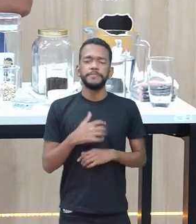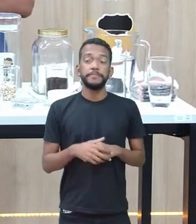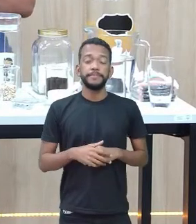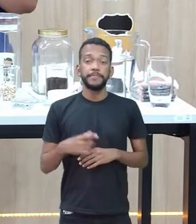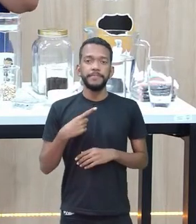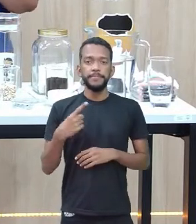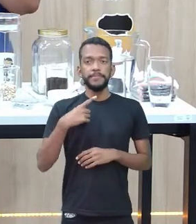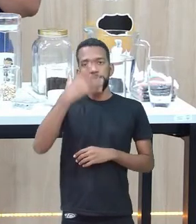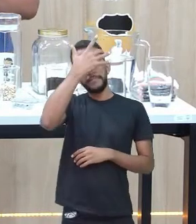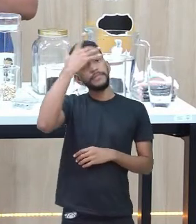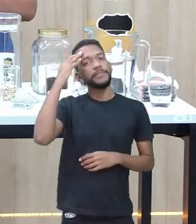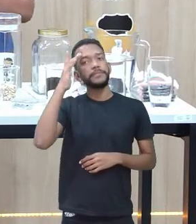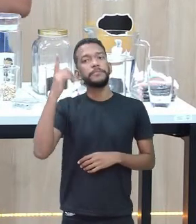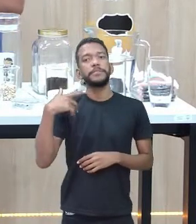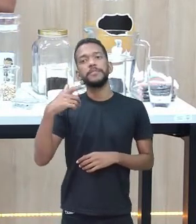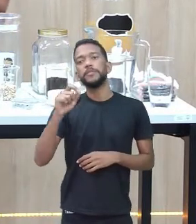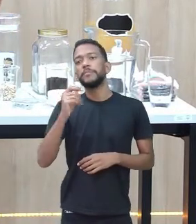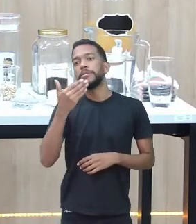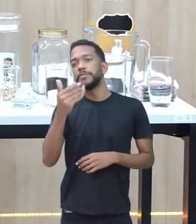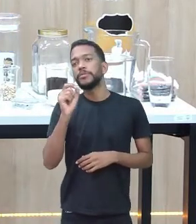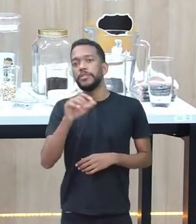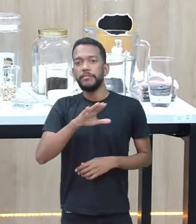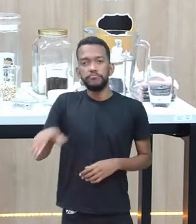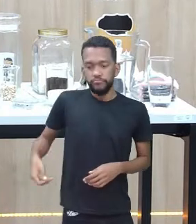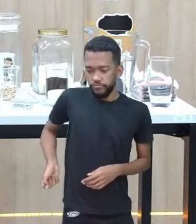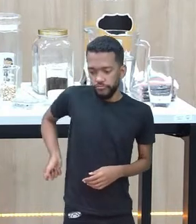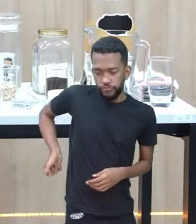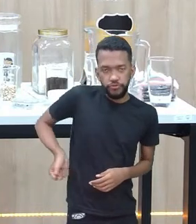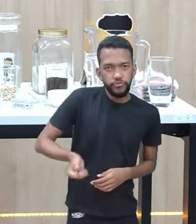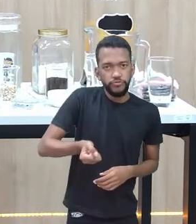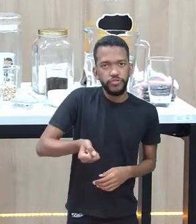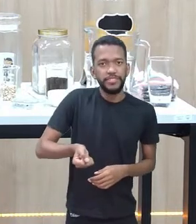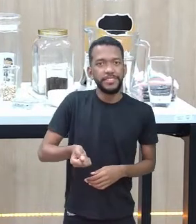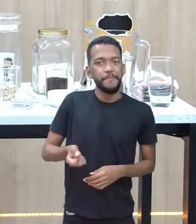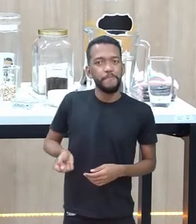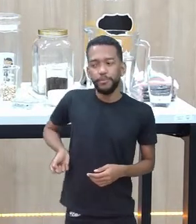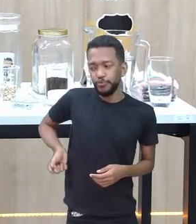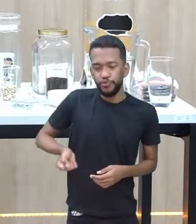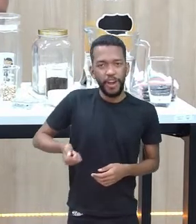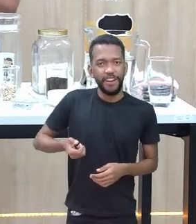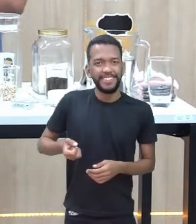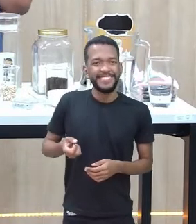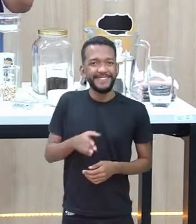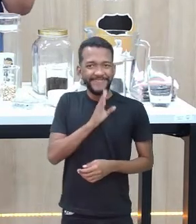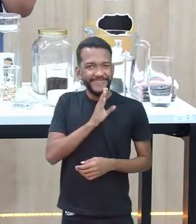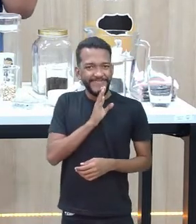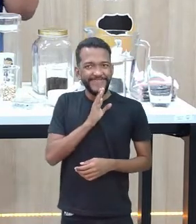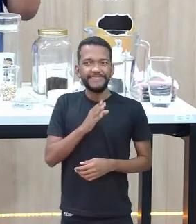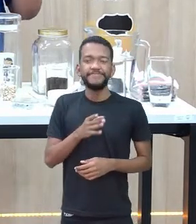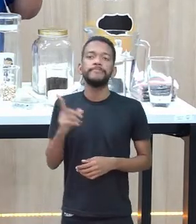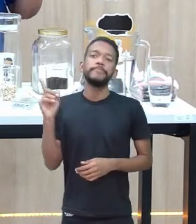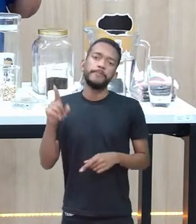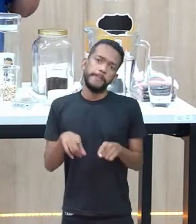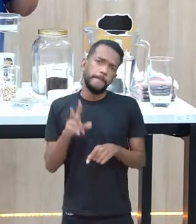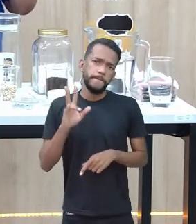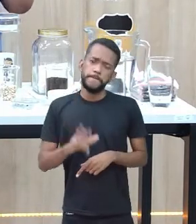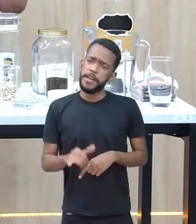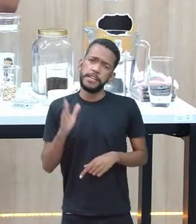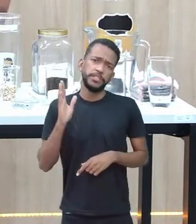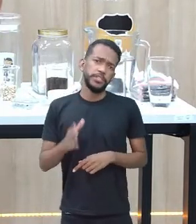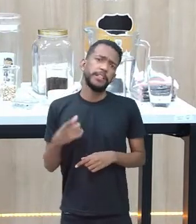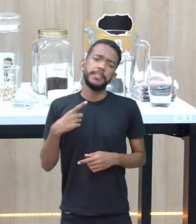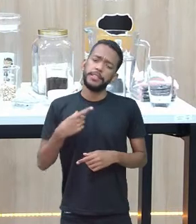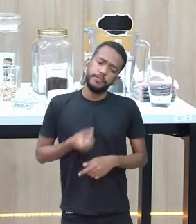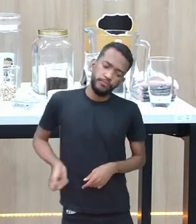gente que prefere ir com seu carrinho. Veja esse senhor, ele mesmo está levando seu carrinho. Vejo que ele aí vai transportar muito